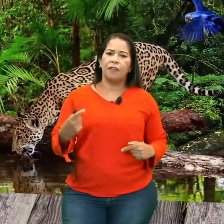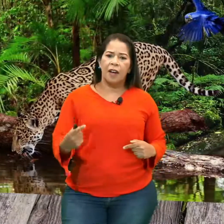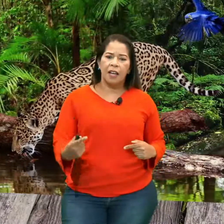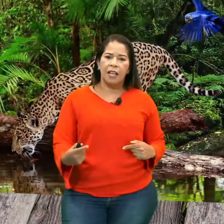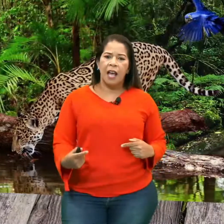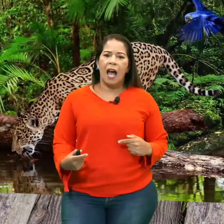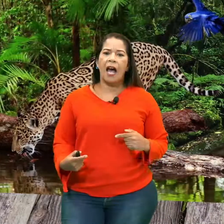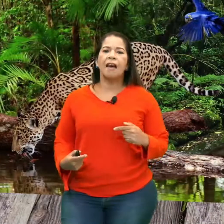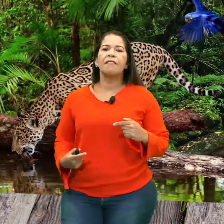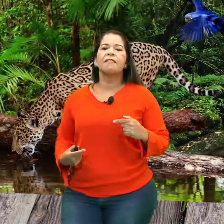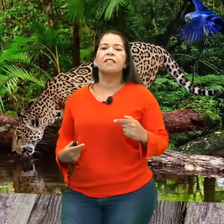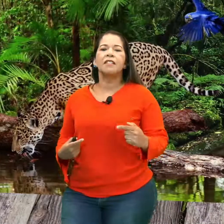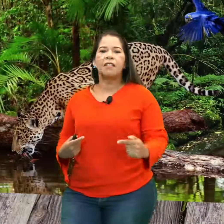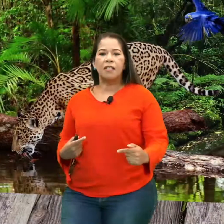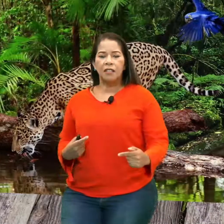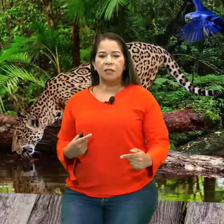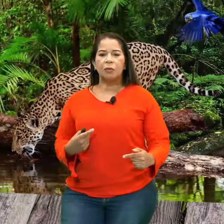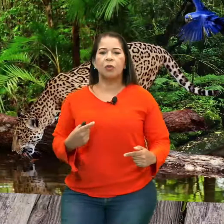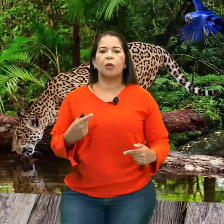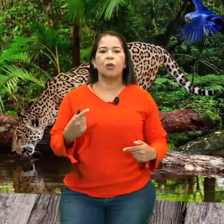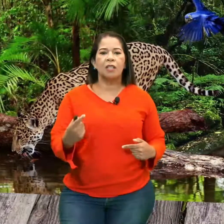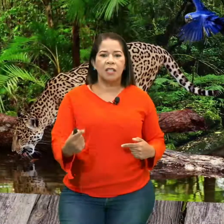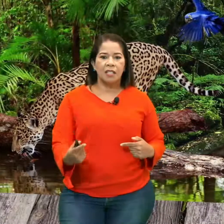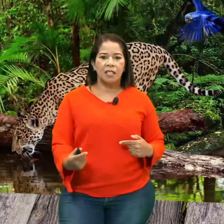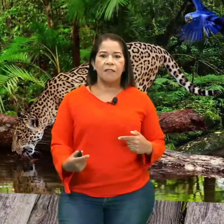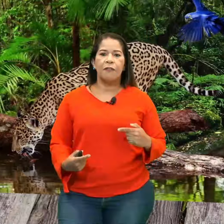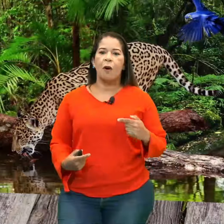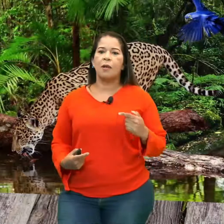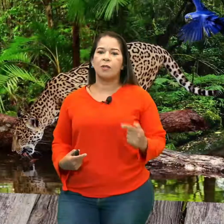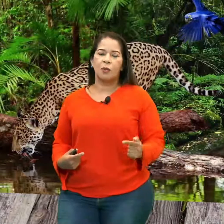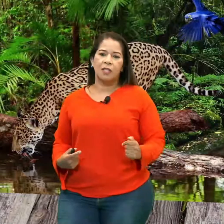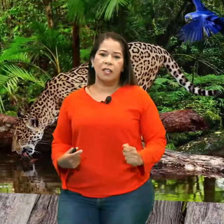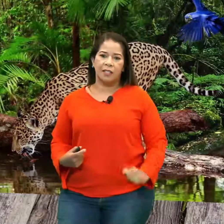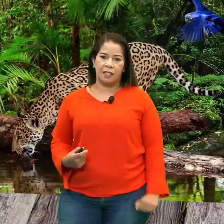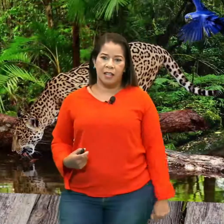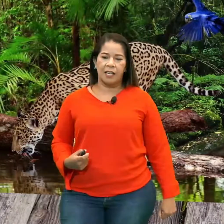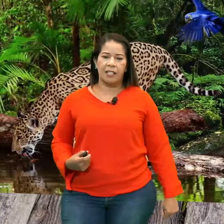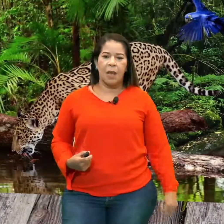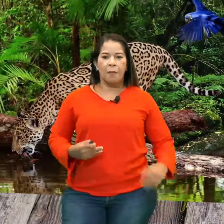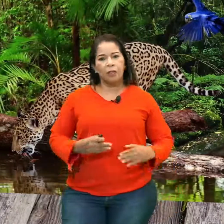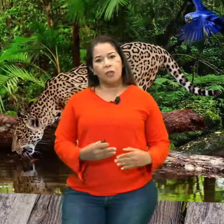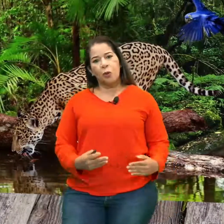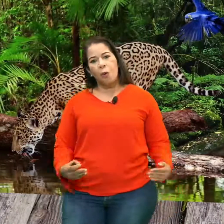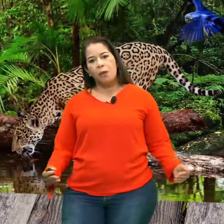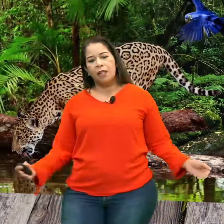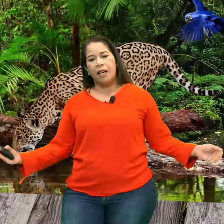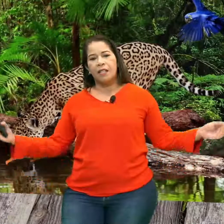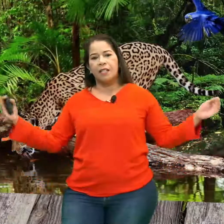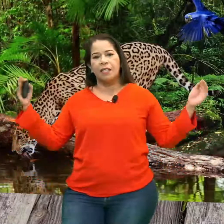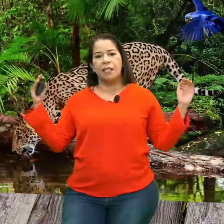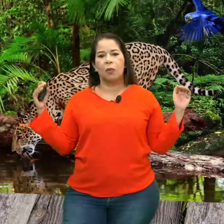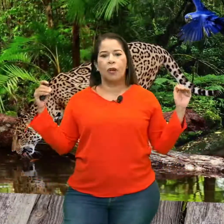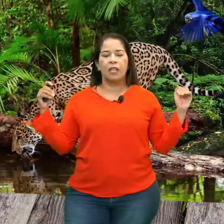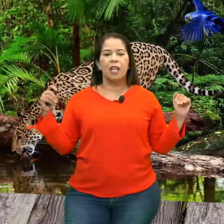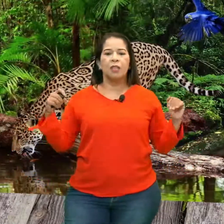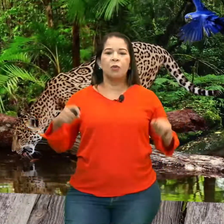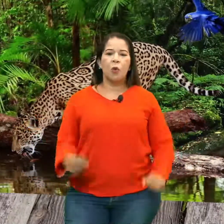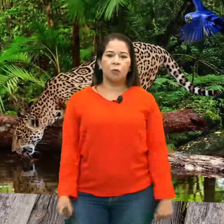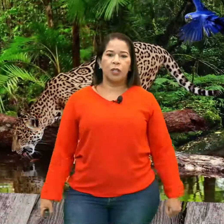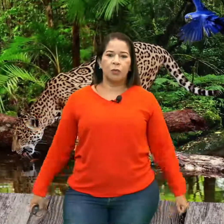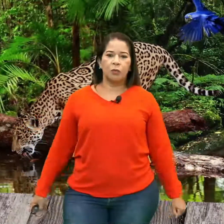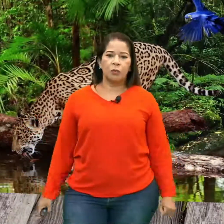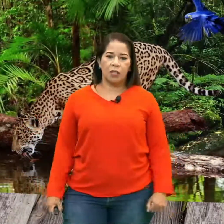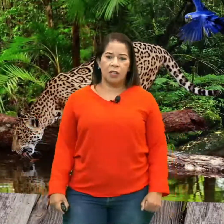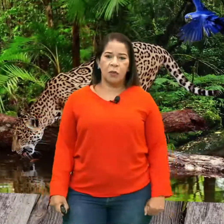gente vai avançando em todas as informações necessárias para a gente completar esse ciclo aí